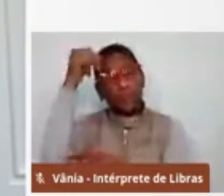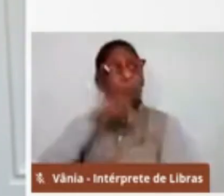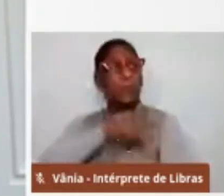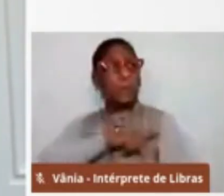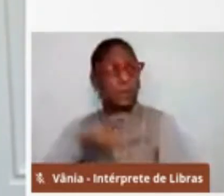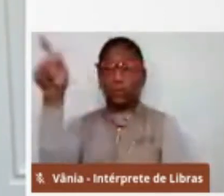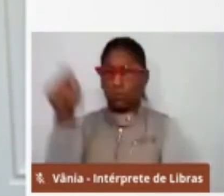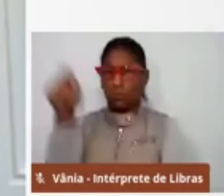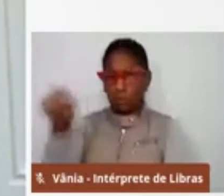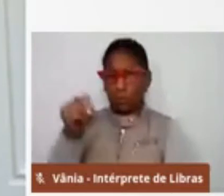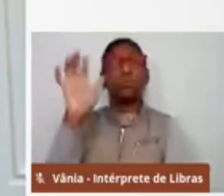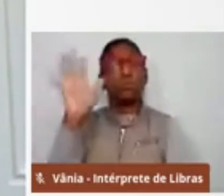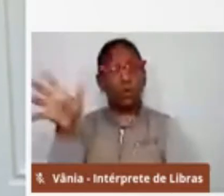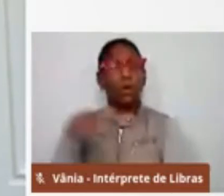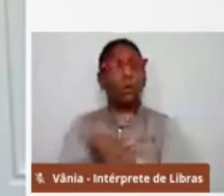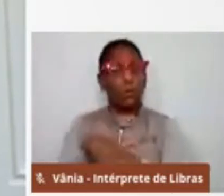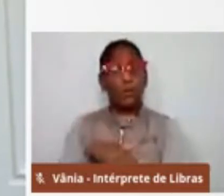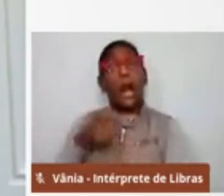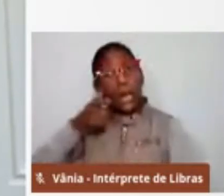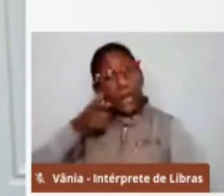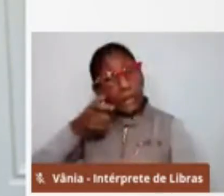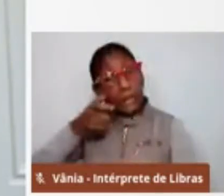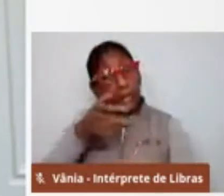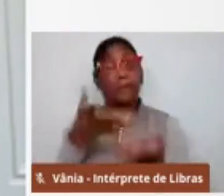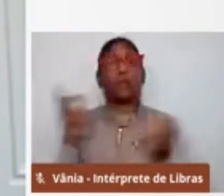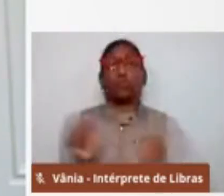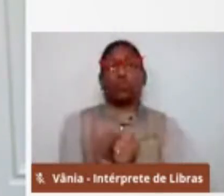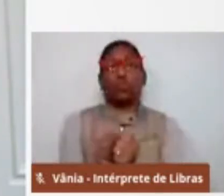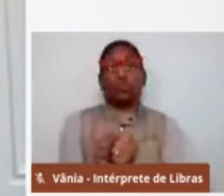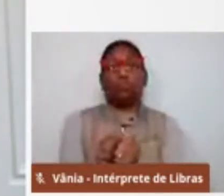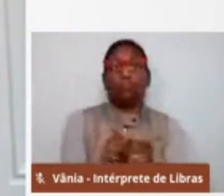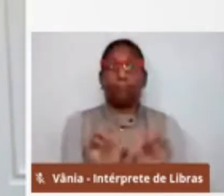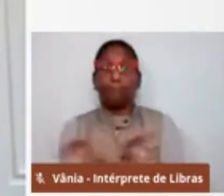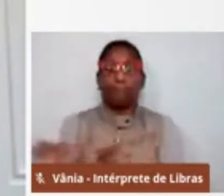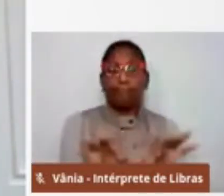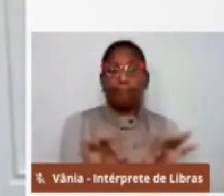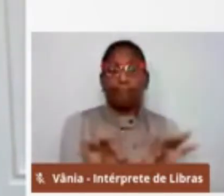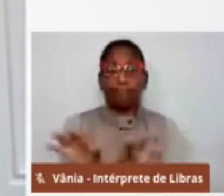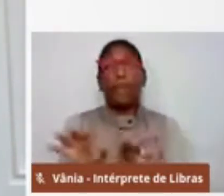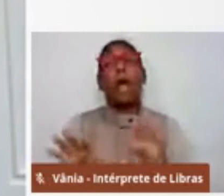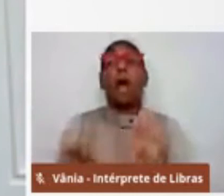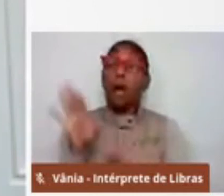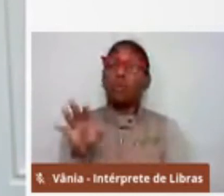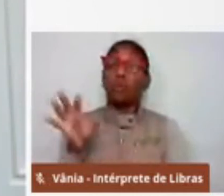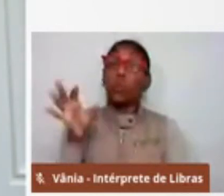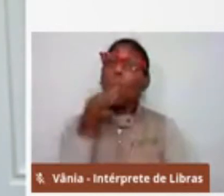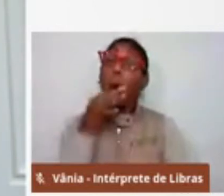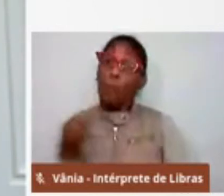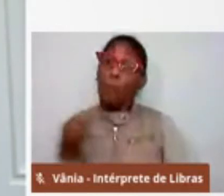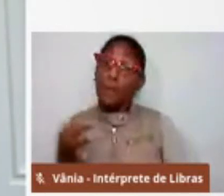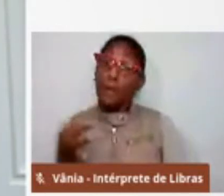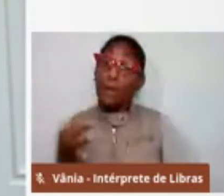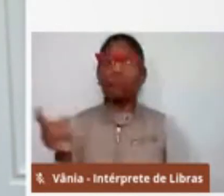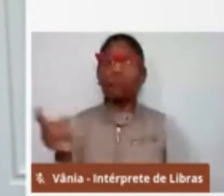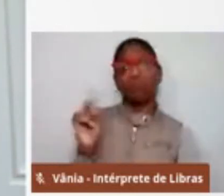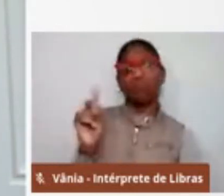associações manifestaram interesse por uma gestão compartilhada, outros opinaram de que isso não deveria acontecer, e